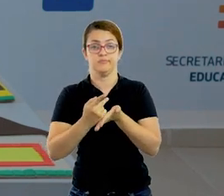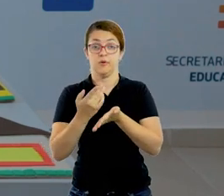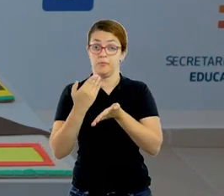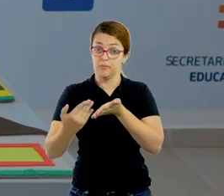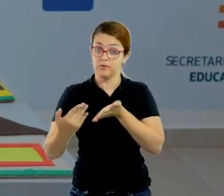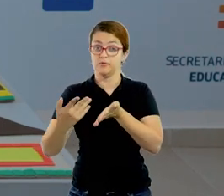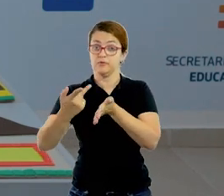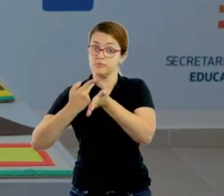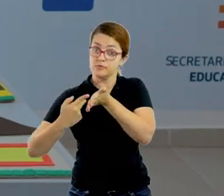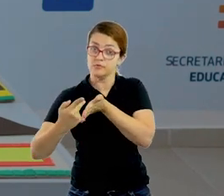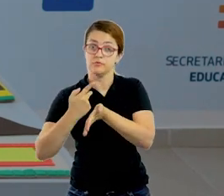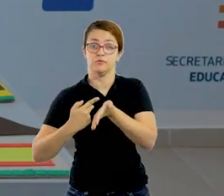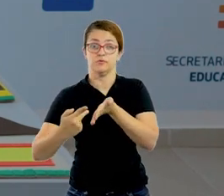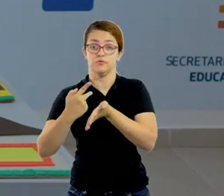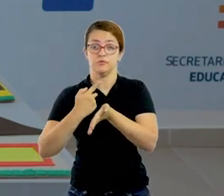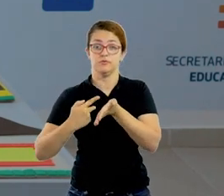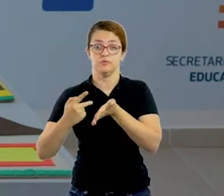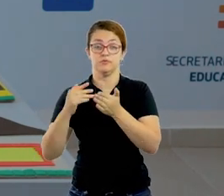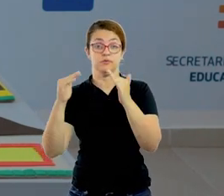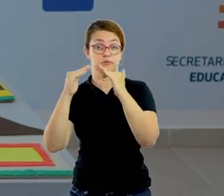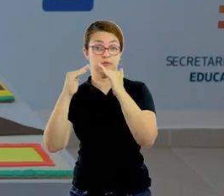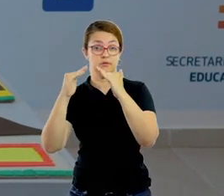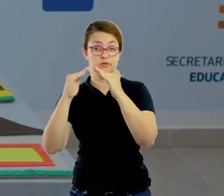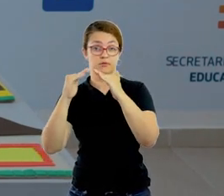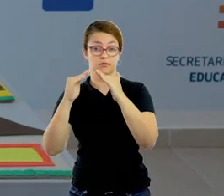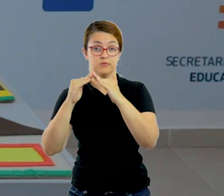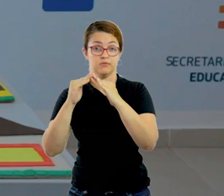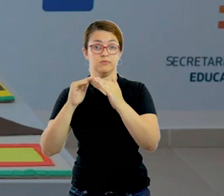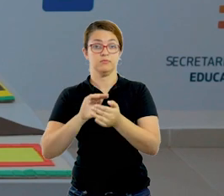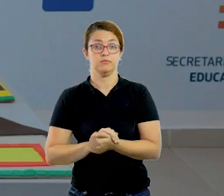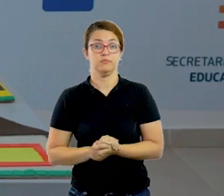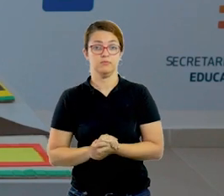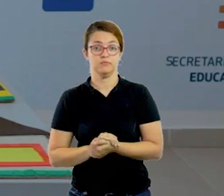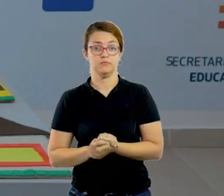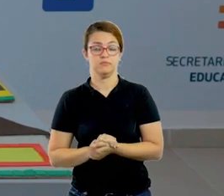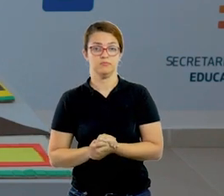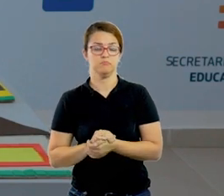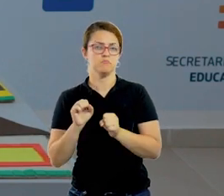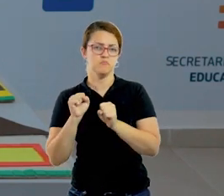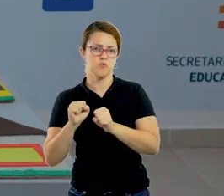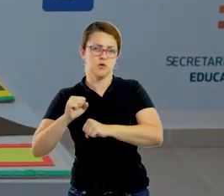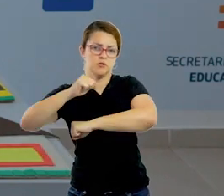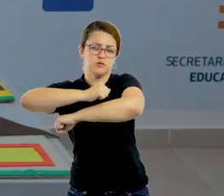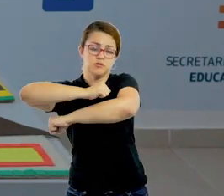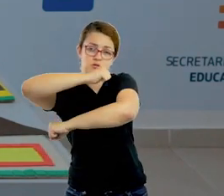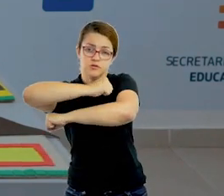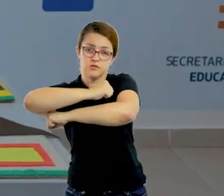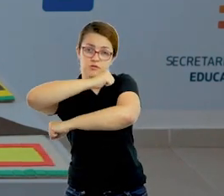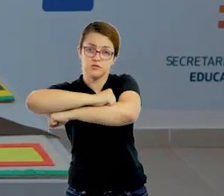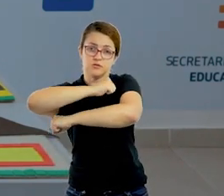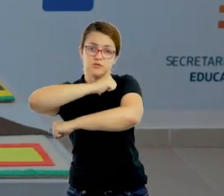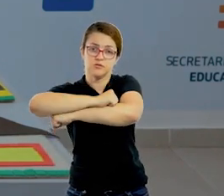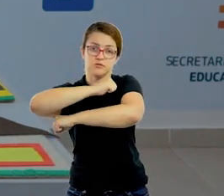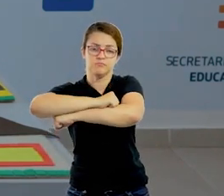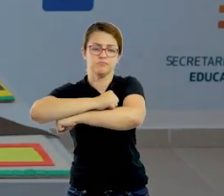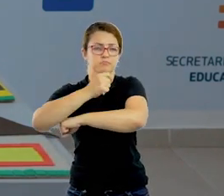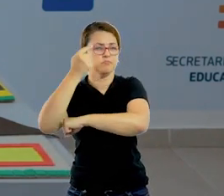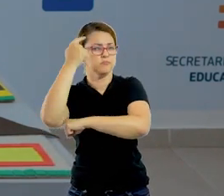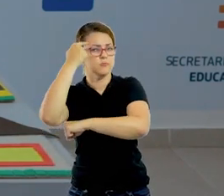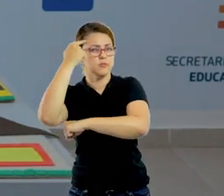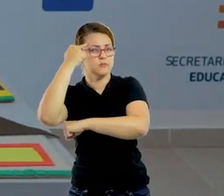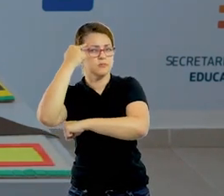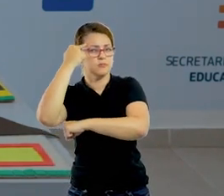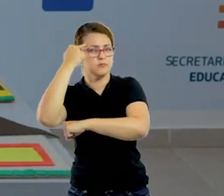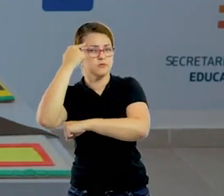ela desenhe esta casa que ela fez. Ela pode fazer com uma ou mais janelas, tá? Ela tem que ter a